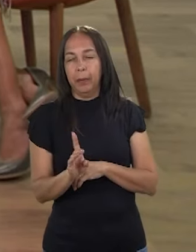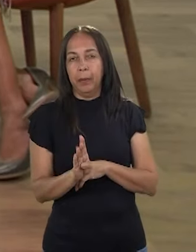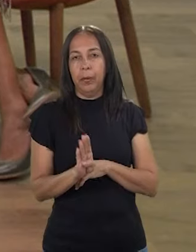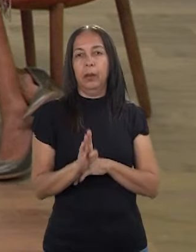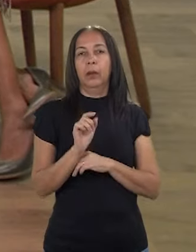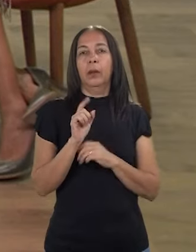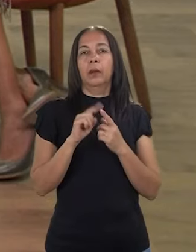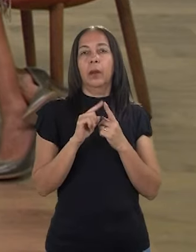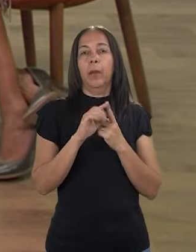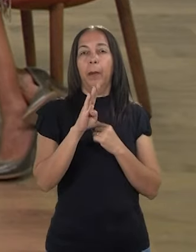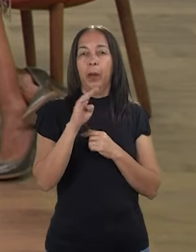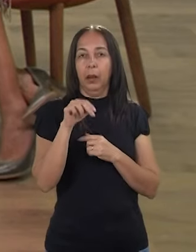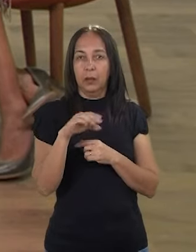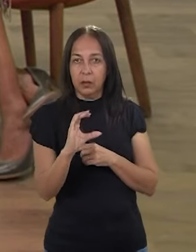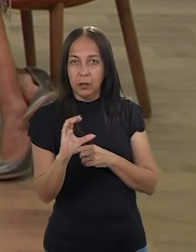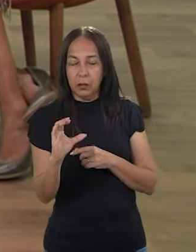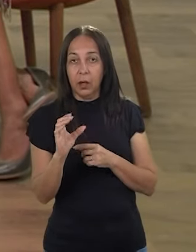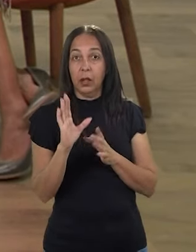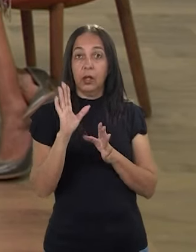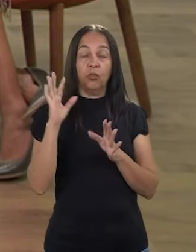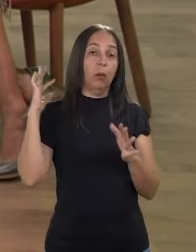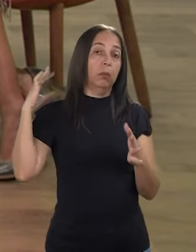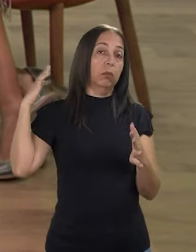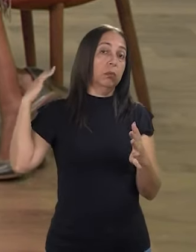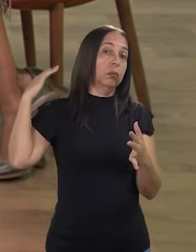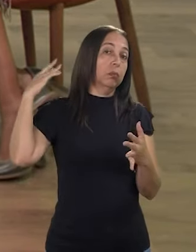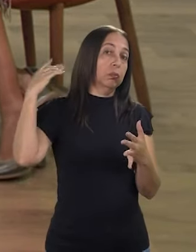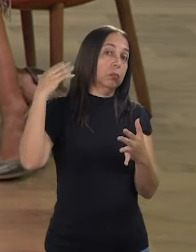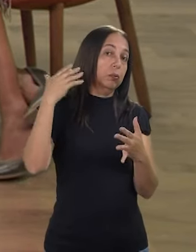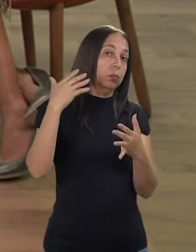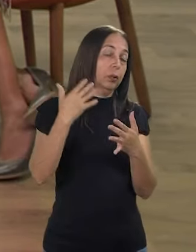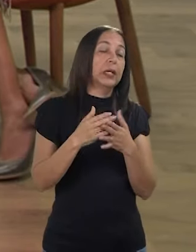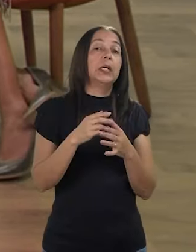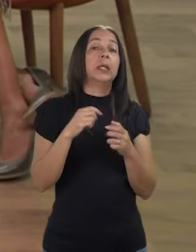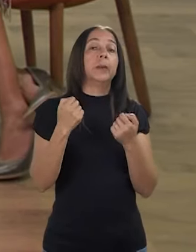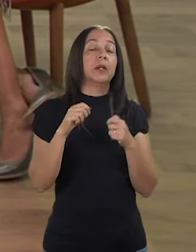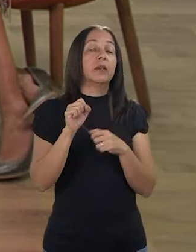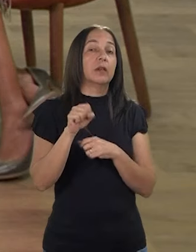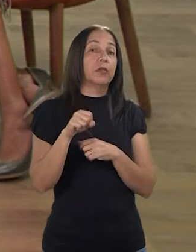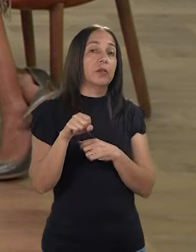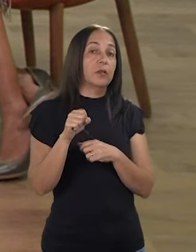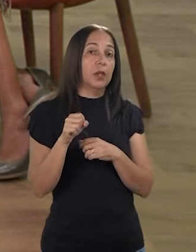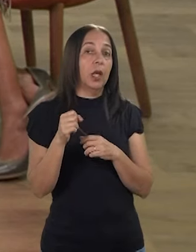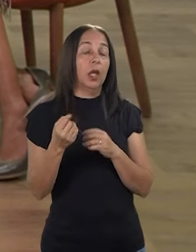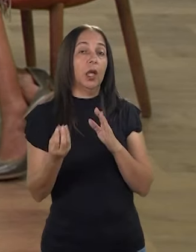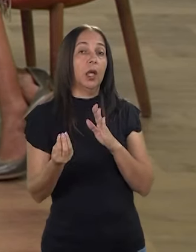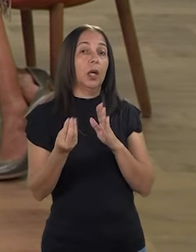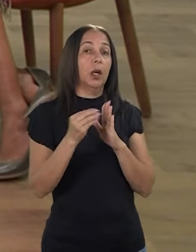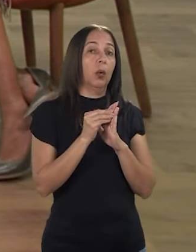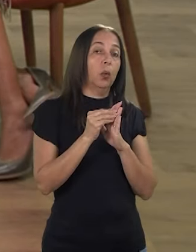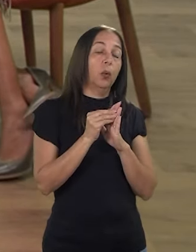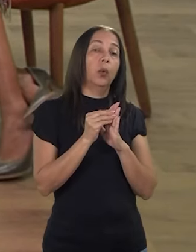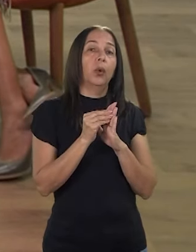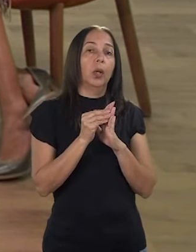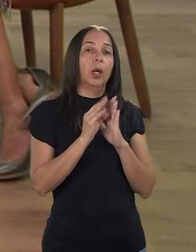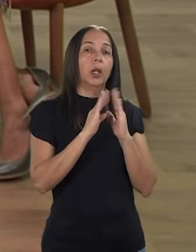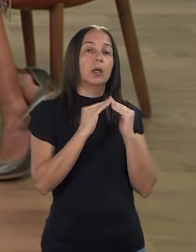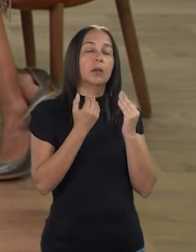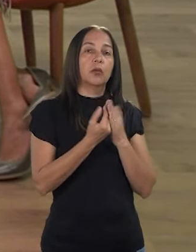já trazia lá atrás a questão da competência número C que precisava sim eh incluir nas escolas no currículo